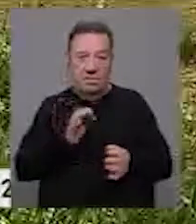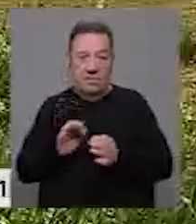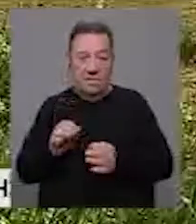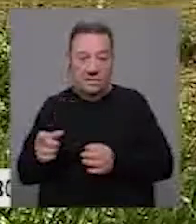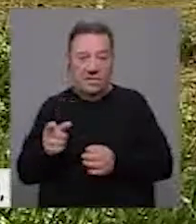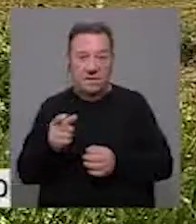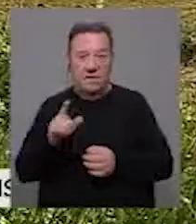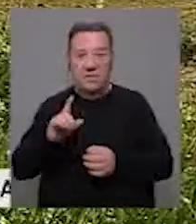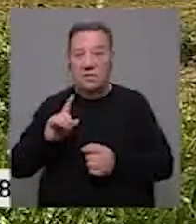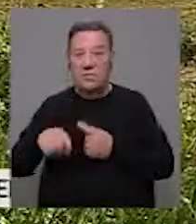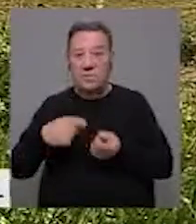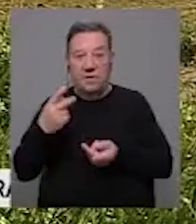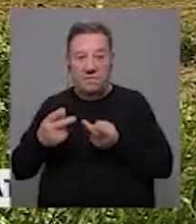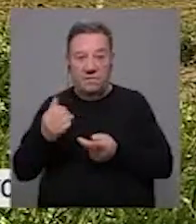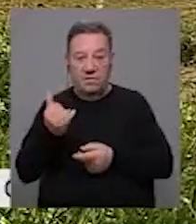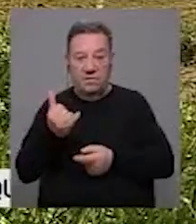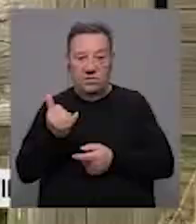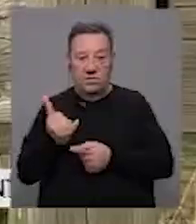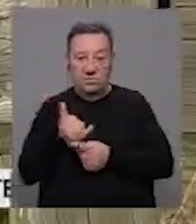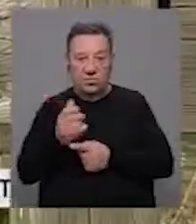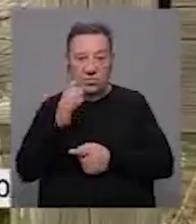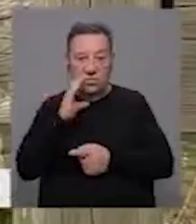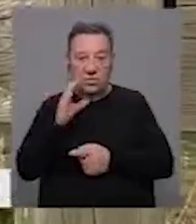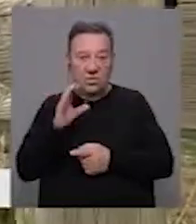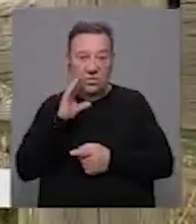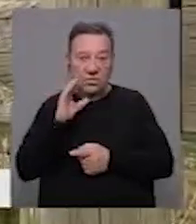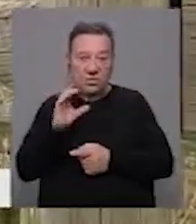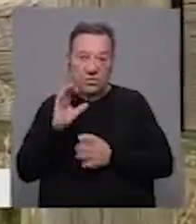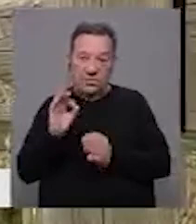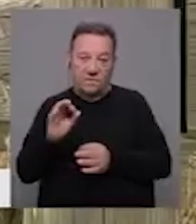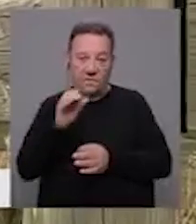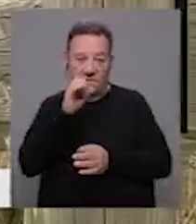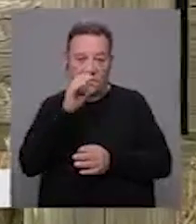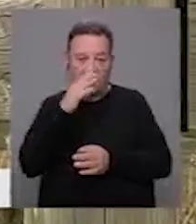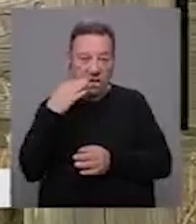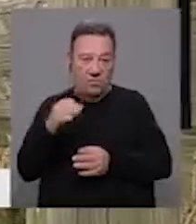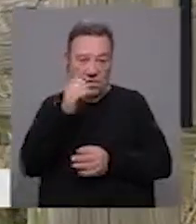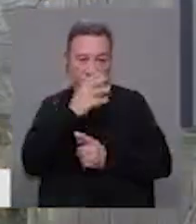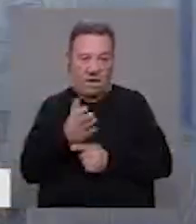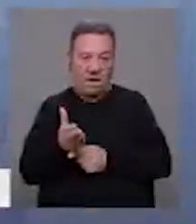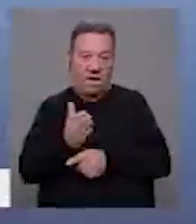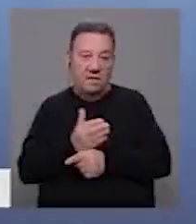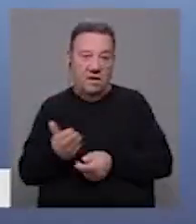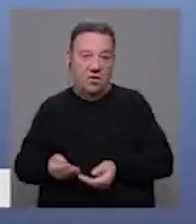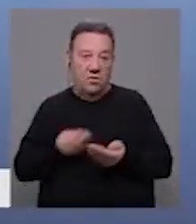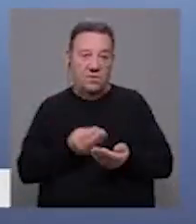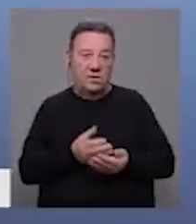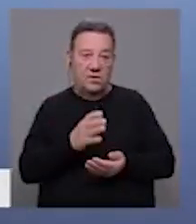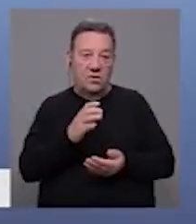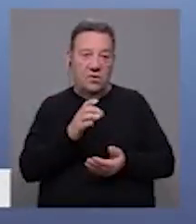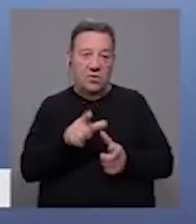preparada. Será depois avaliada pelo Instituto da Conservação da Natureza e das Florestas antes da submissão ao Comitê de